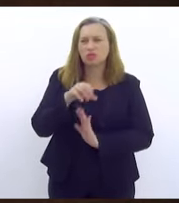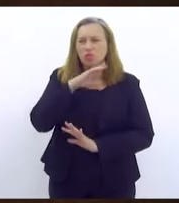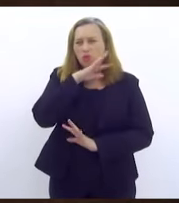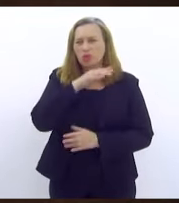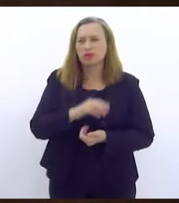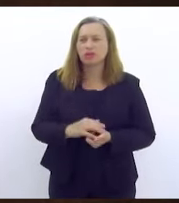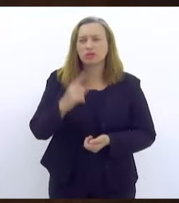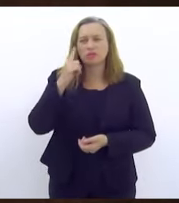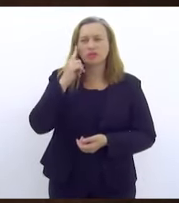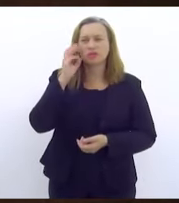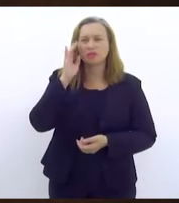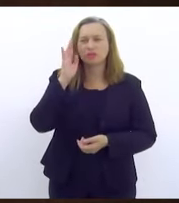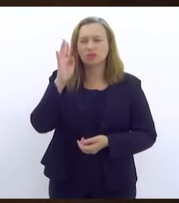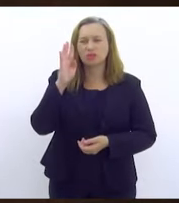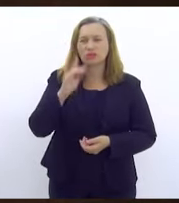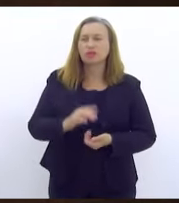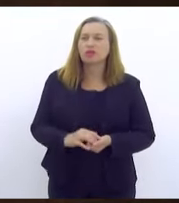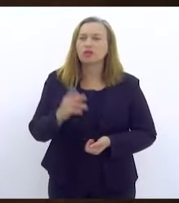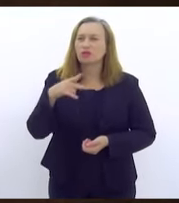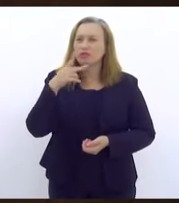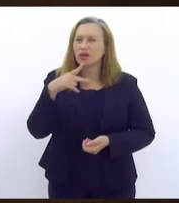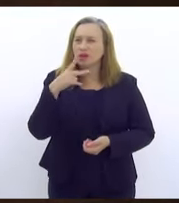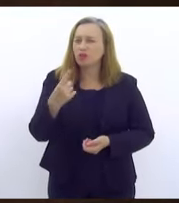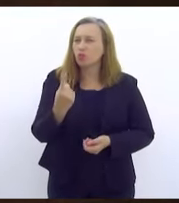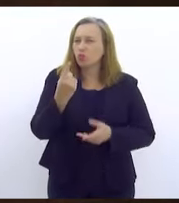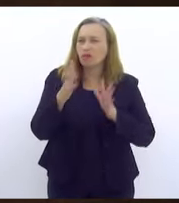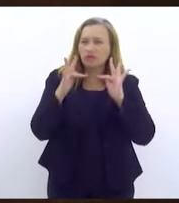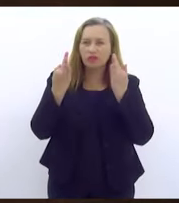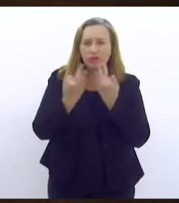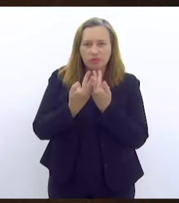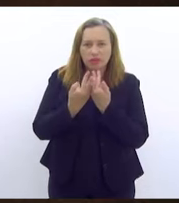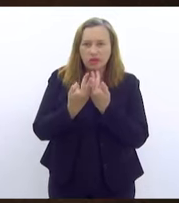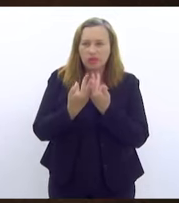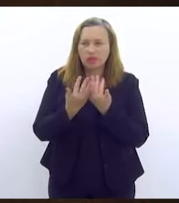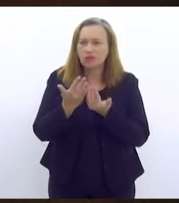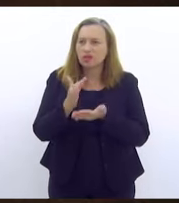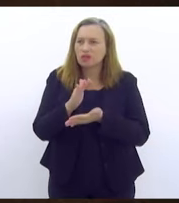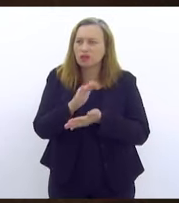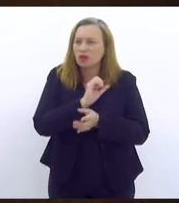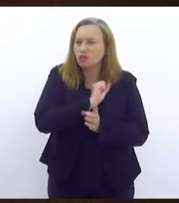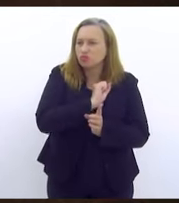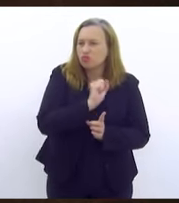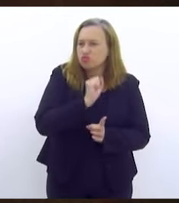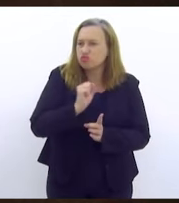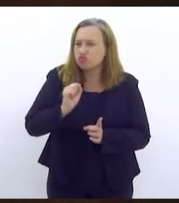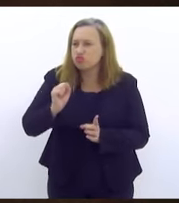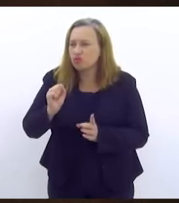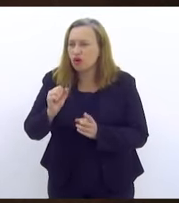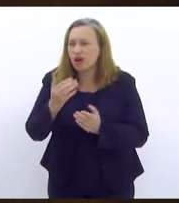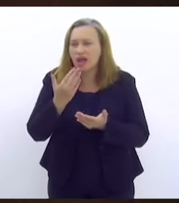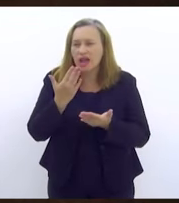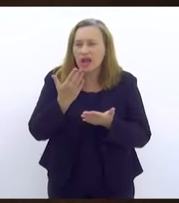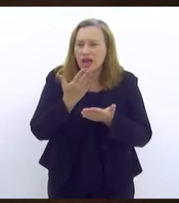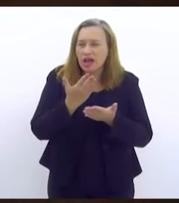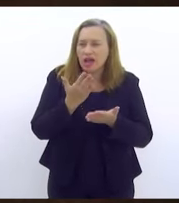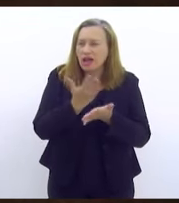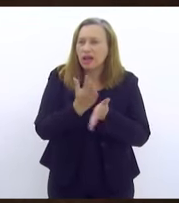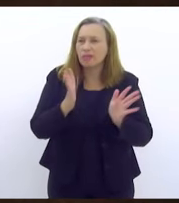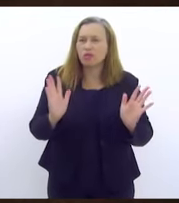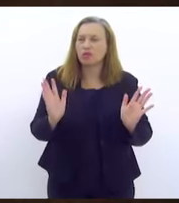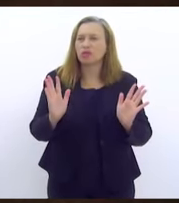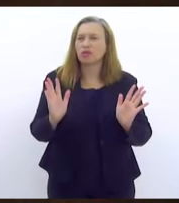reflexão. Nós estamos falando de uma família que foi dilacerada, acabaram com a família. Imagina a